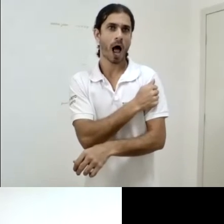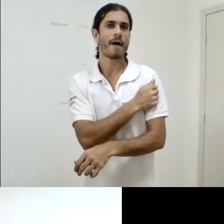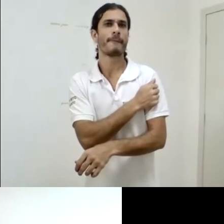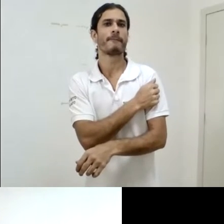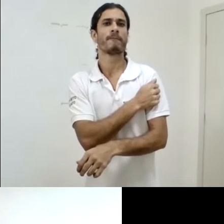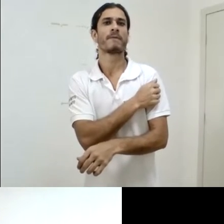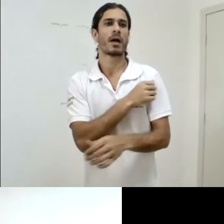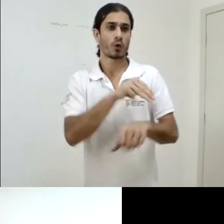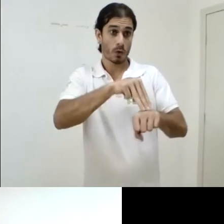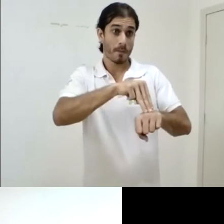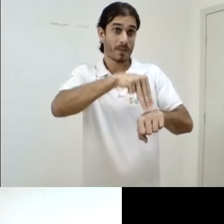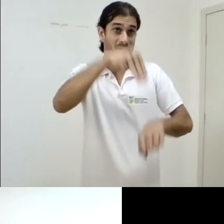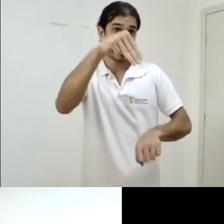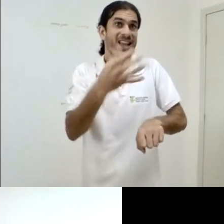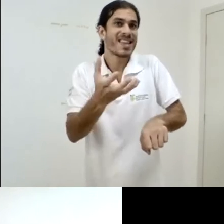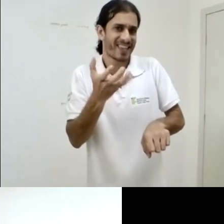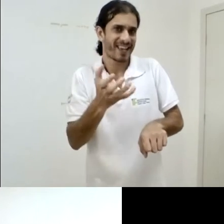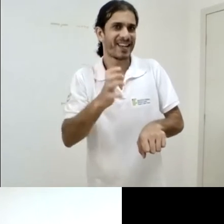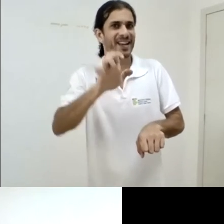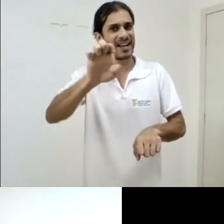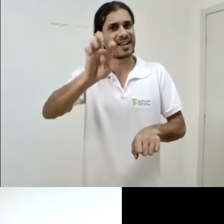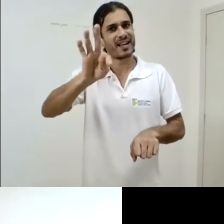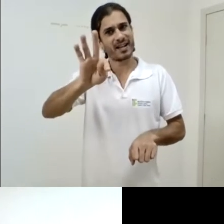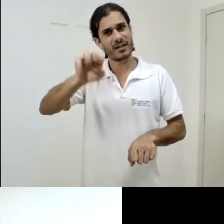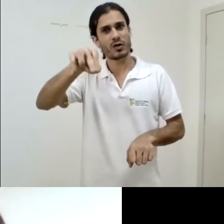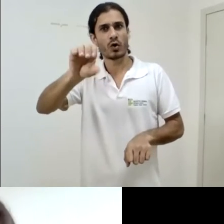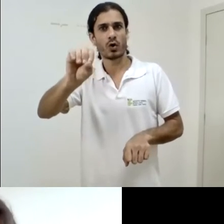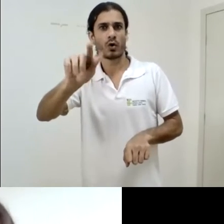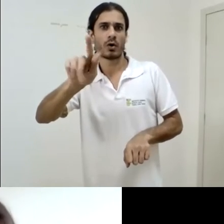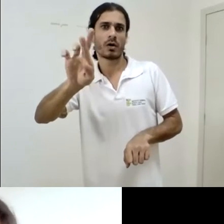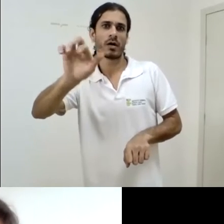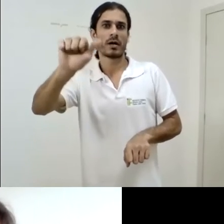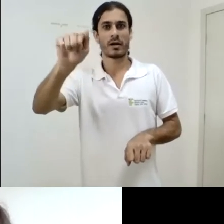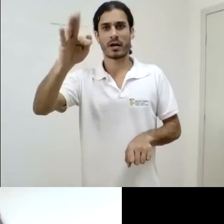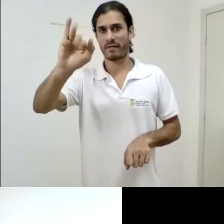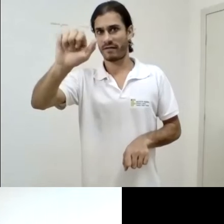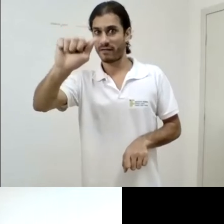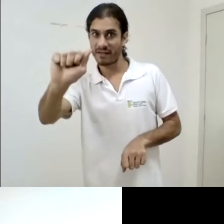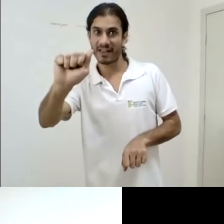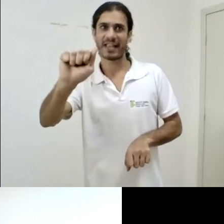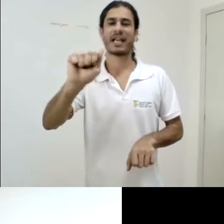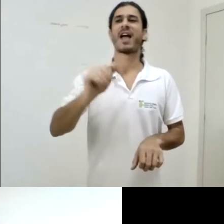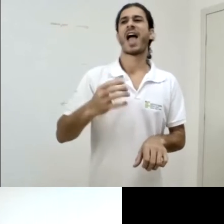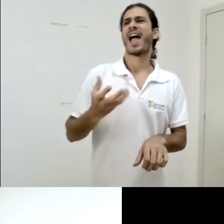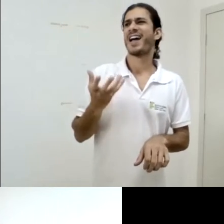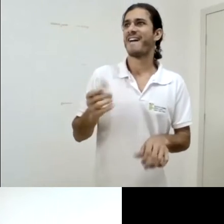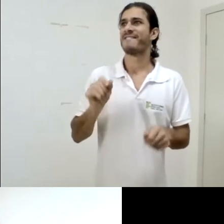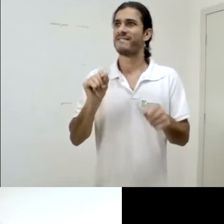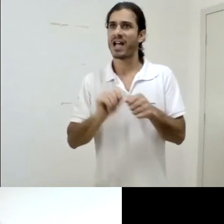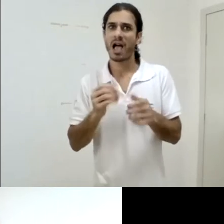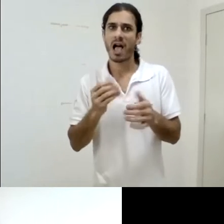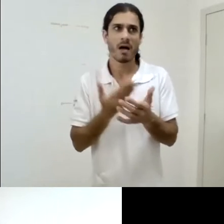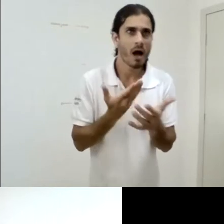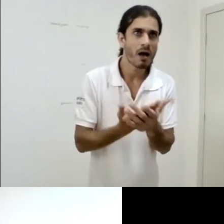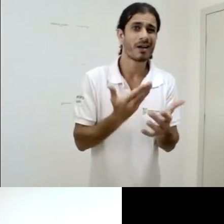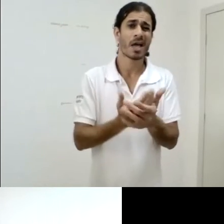científica, ele não sabe aquele tema, não estudou aquele tema, vai começar a estudar, pela primeira vez, aquele tema, no